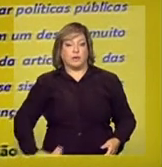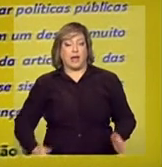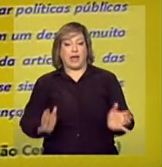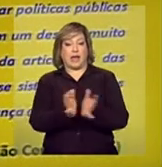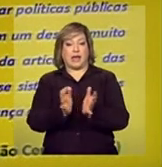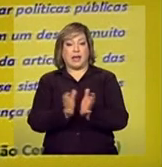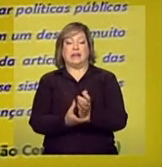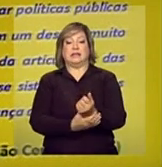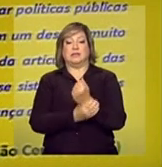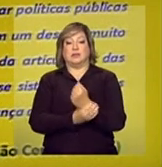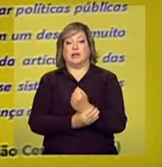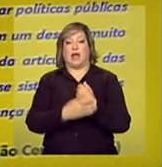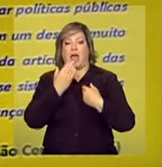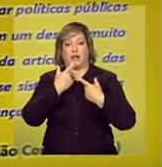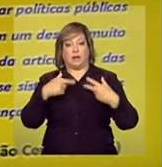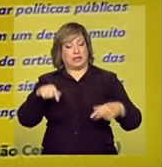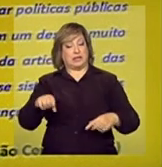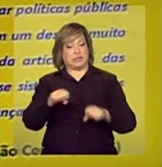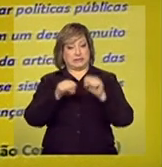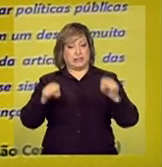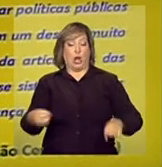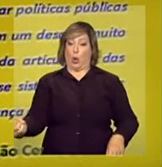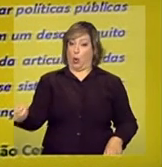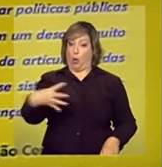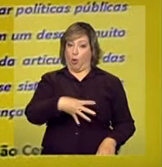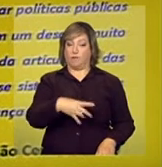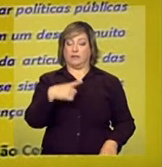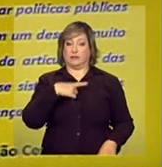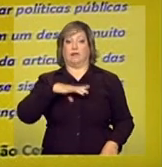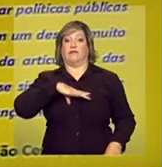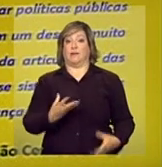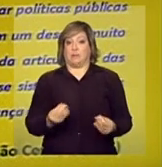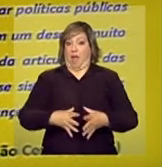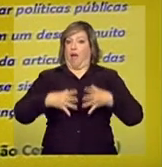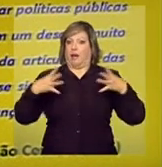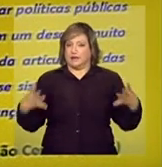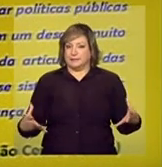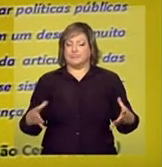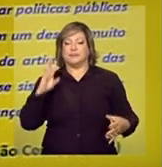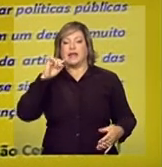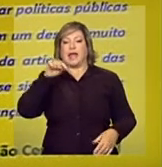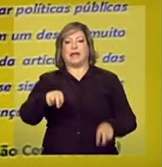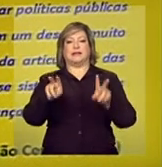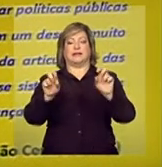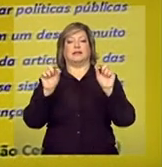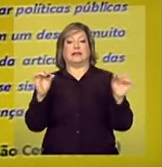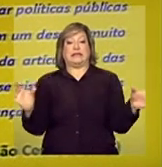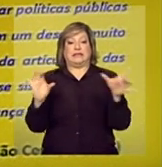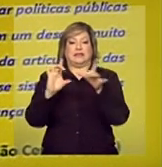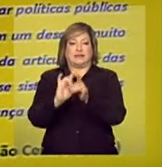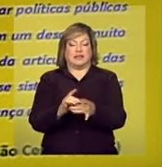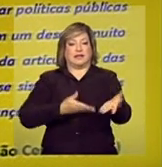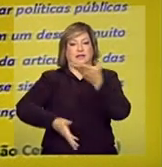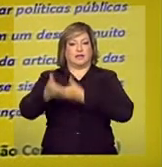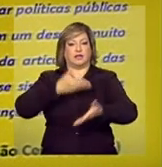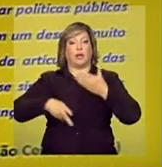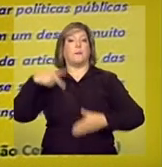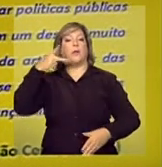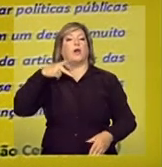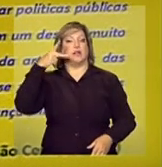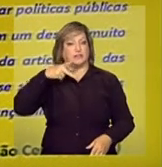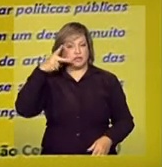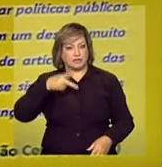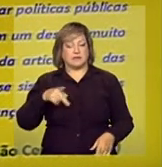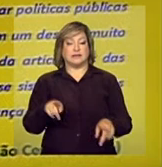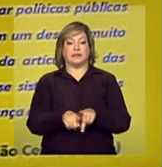alimentar. É um sistema novo, que tem um desafio muito grande, que é justamente esta questão da integração e da articulação das políticas.